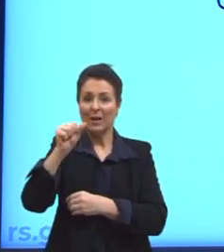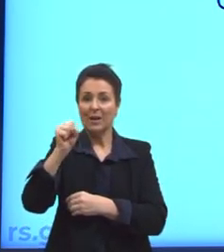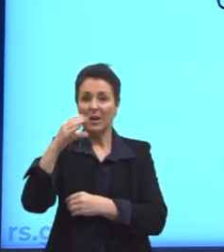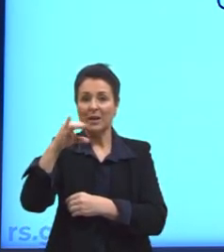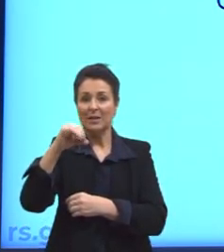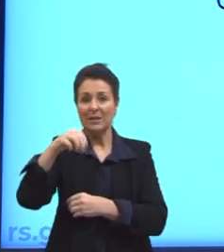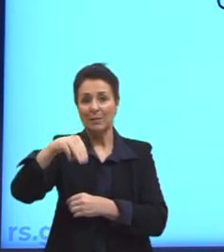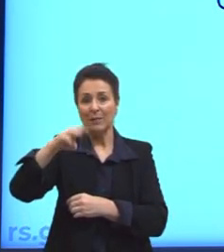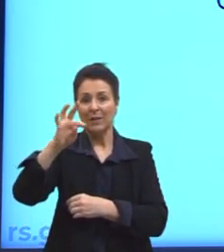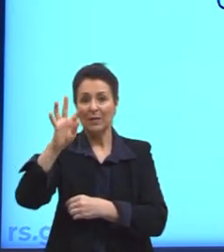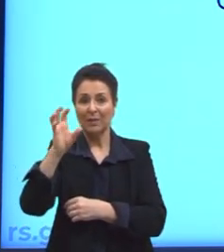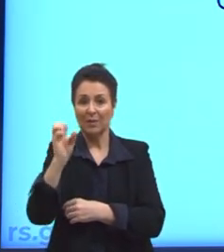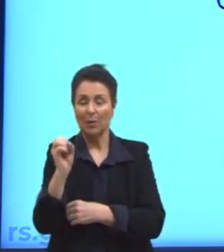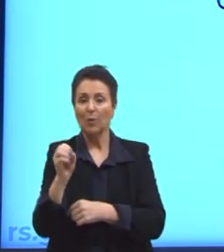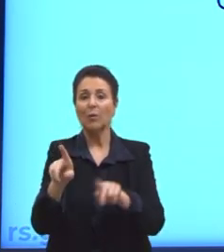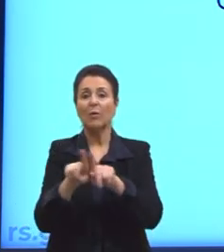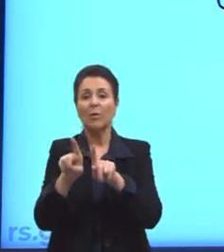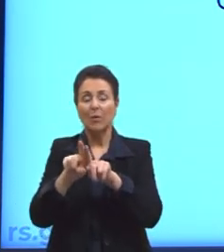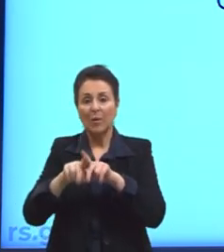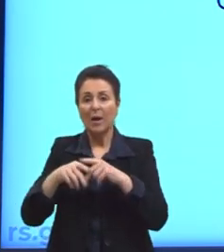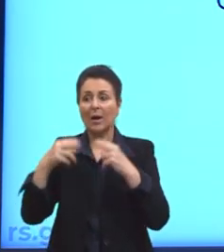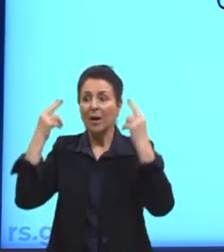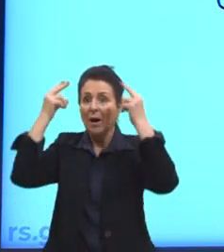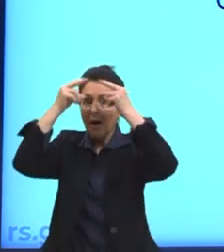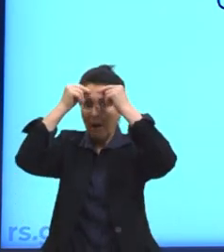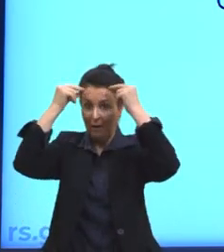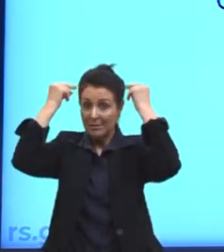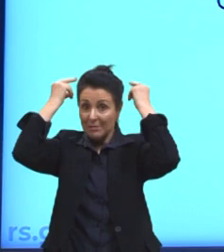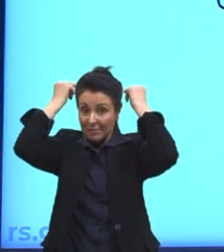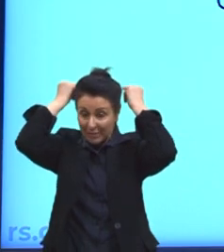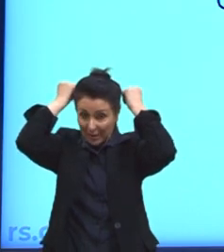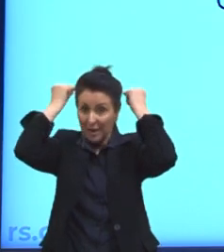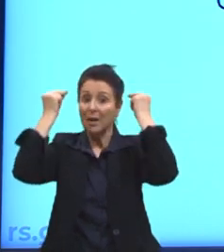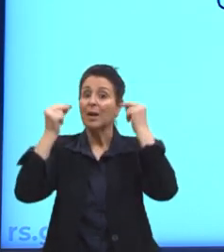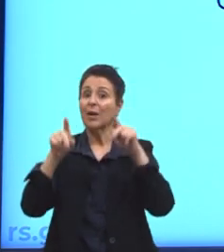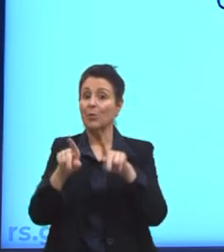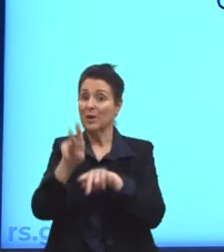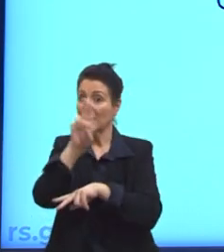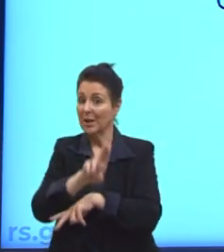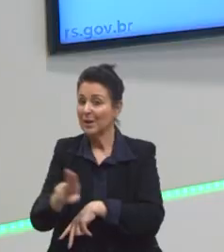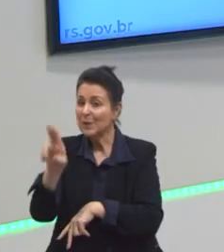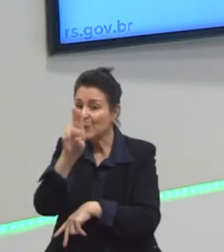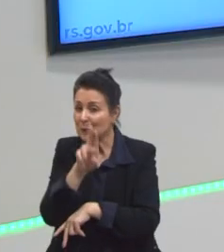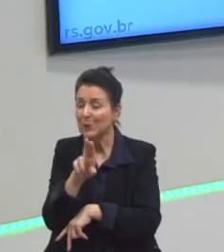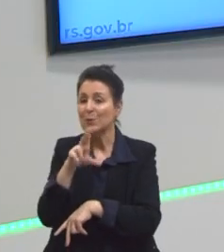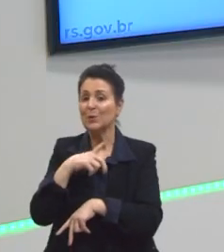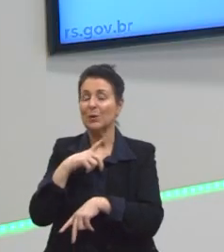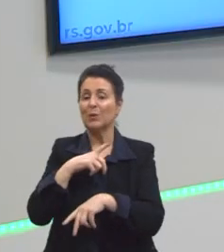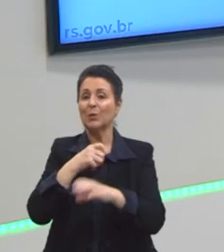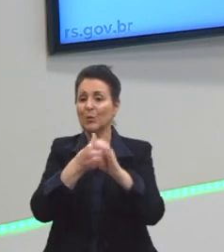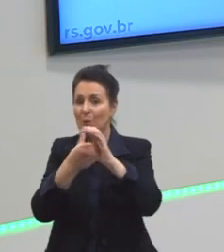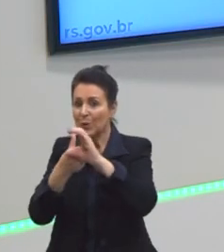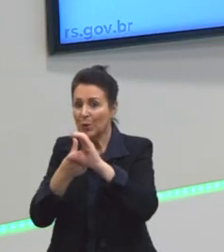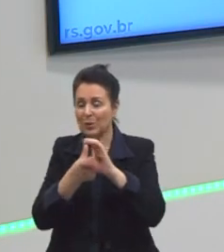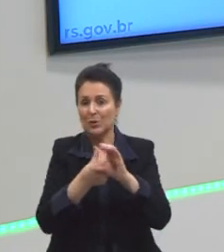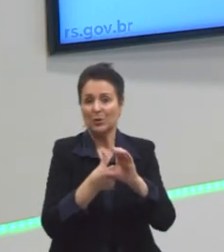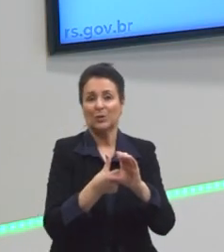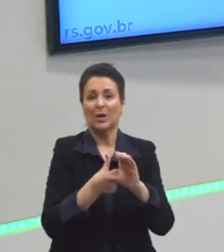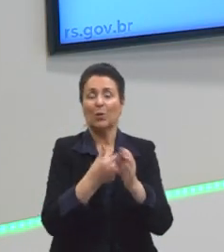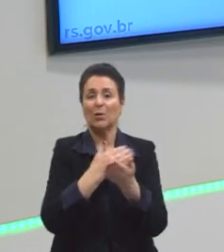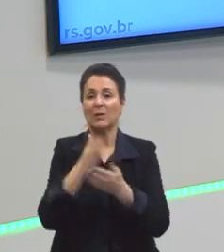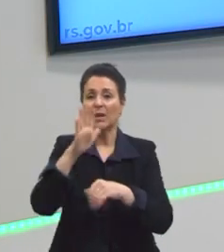valores lá gregos é a questão da razão e o paradigma do cristianismo não começa não